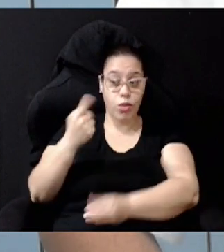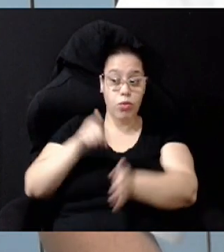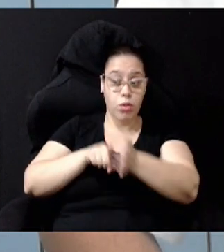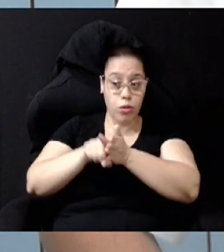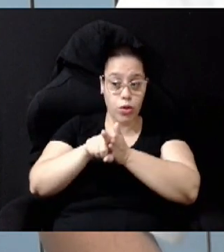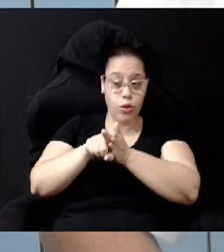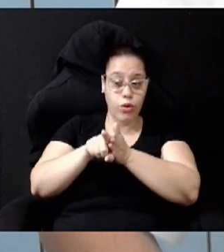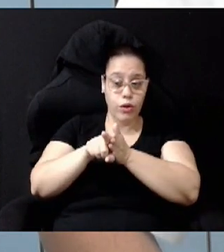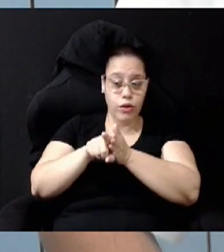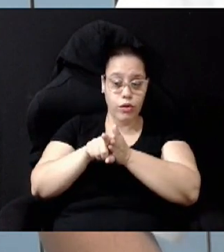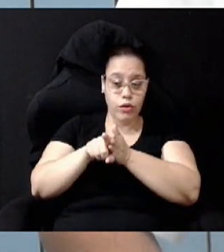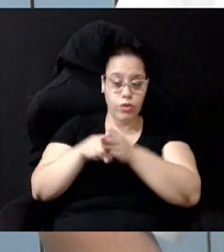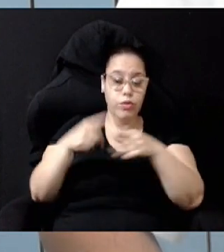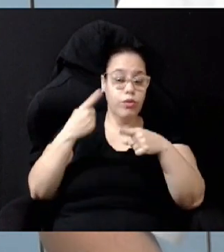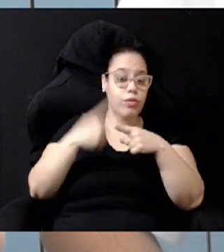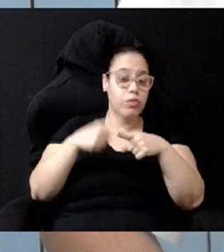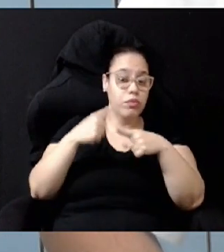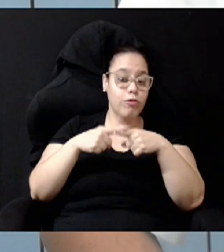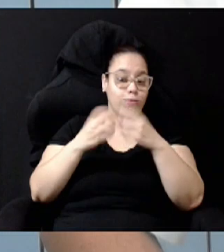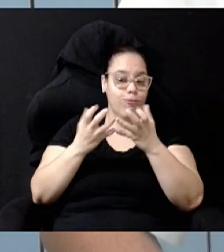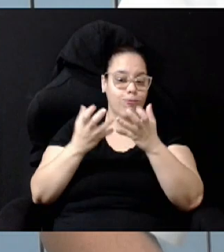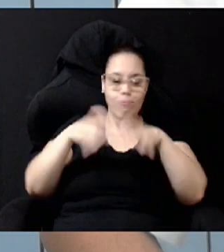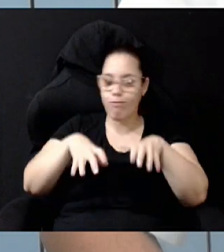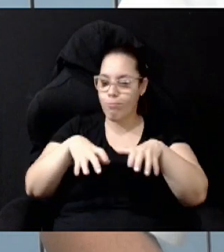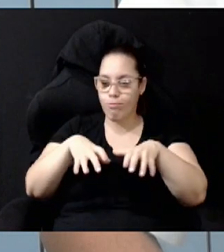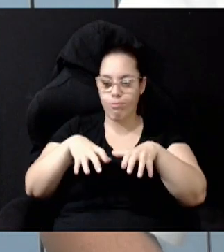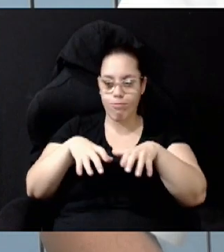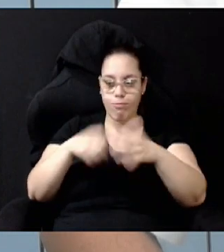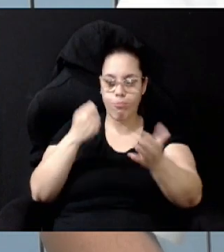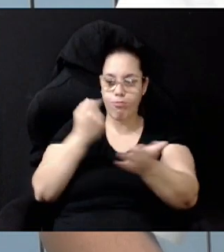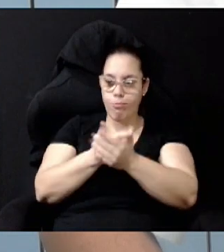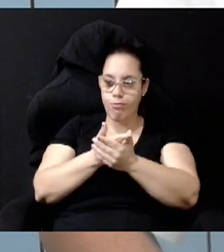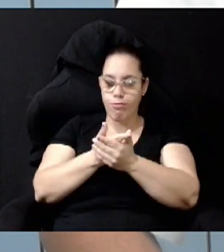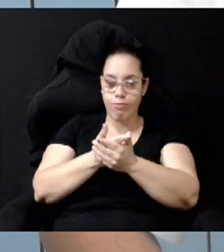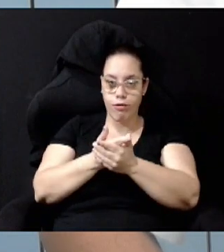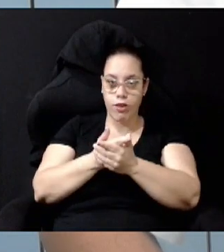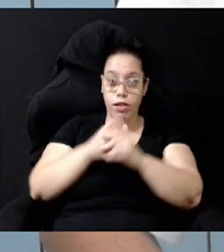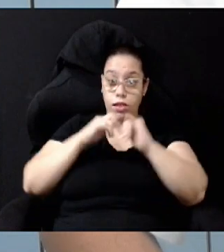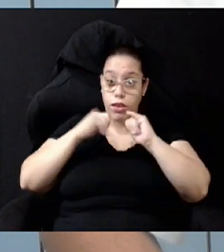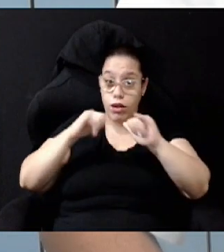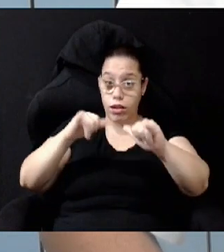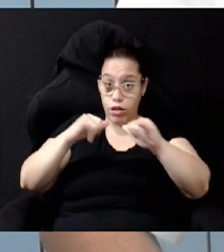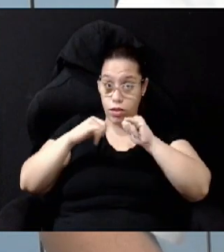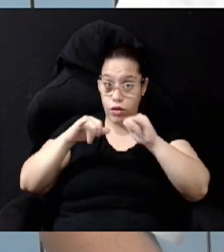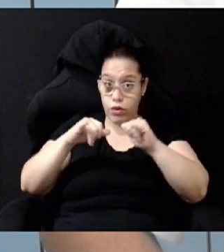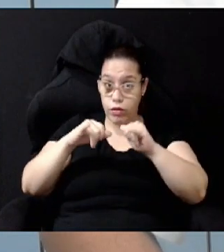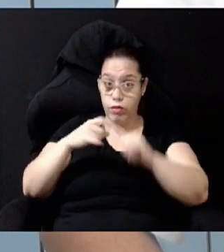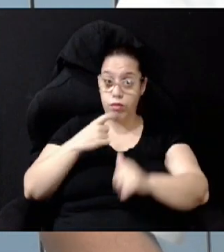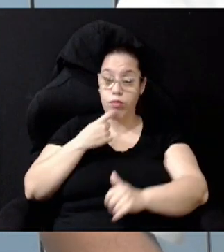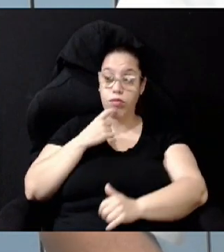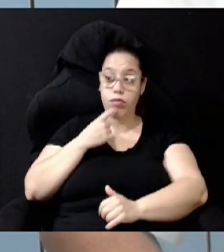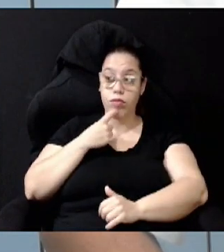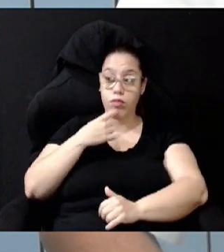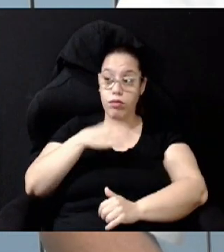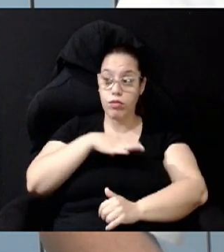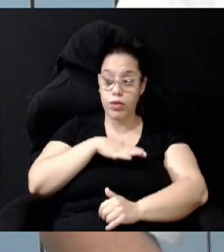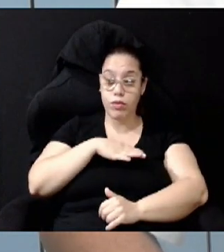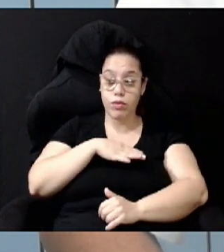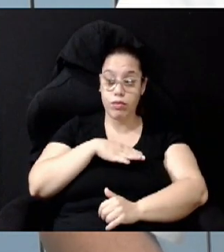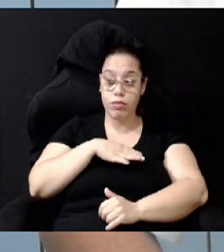Por que não quiseram a compra dos ônibus elétricos pela cidade de Campinas? Será